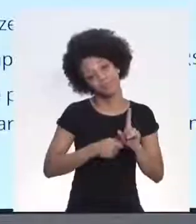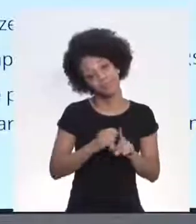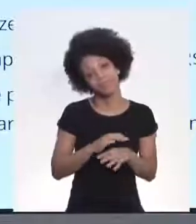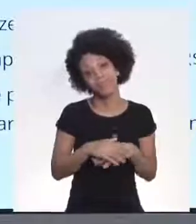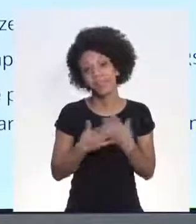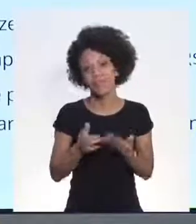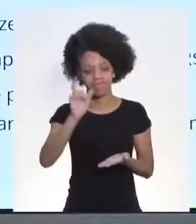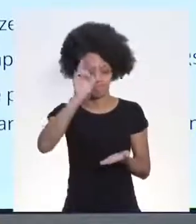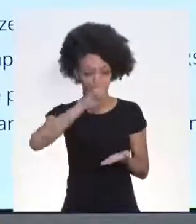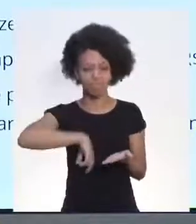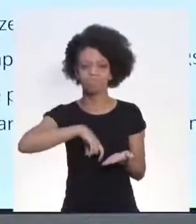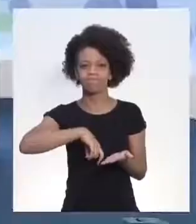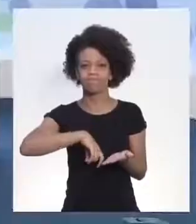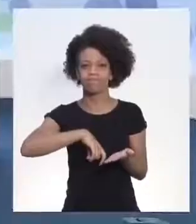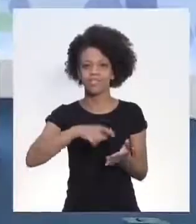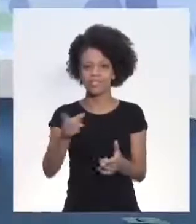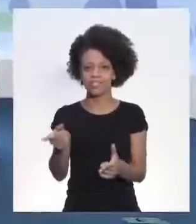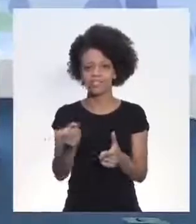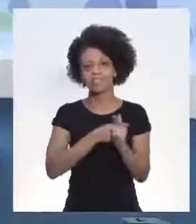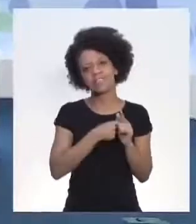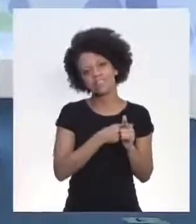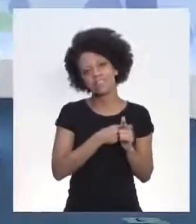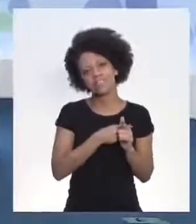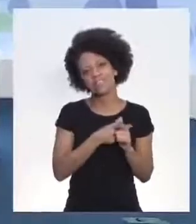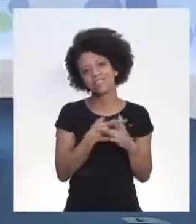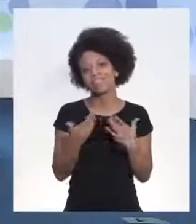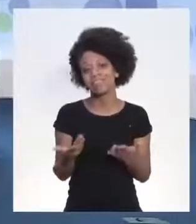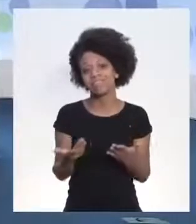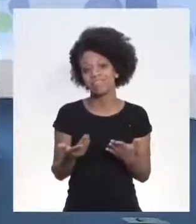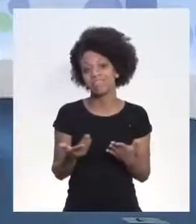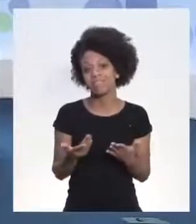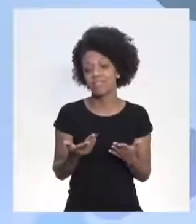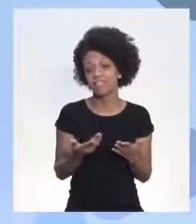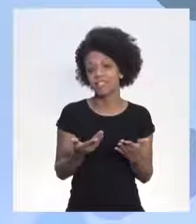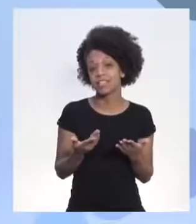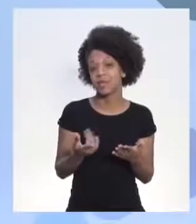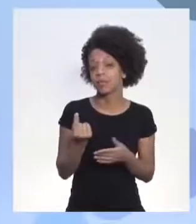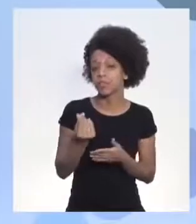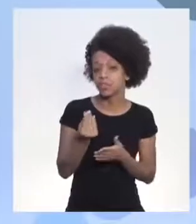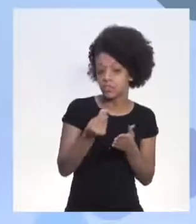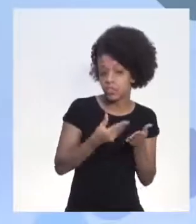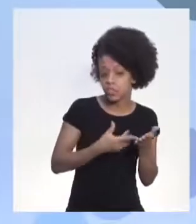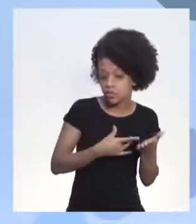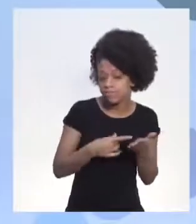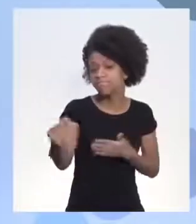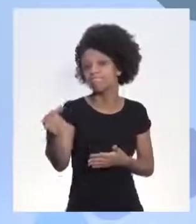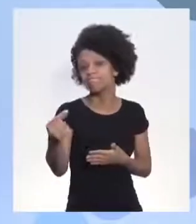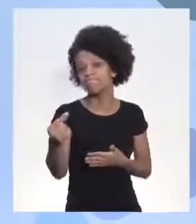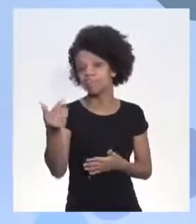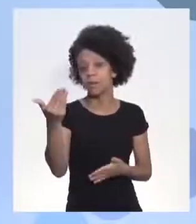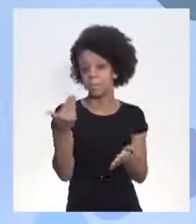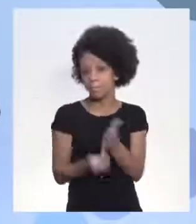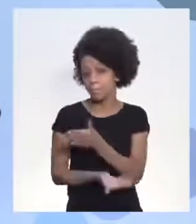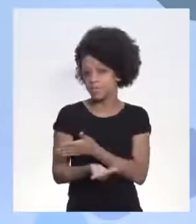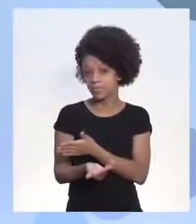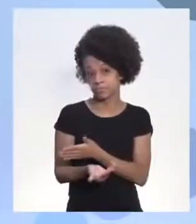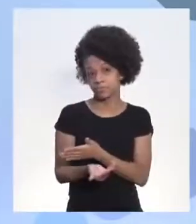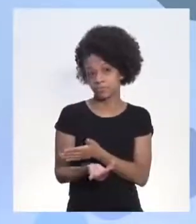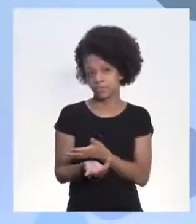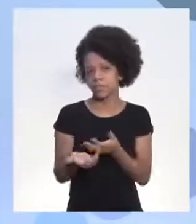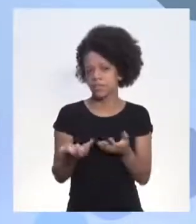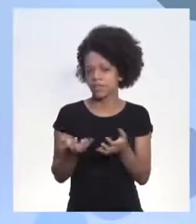passa o cartão, debita da conta, Debita, né? Sai, né? Esse sair aí está associado ao perder, né? A gente cria muito